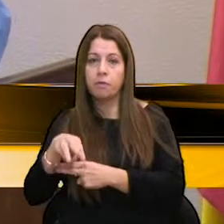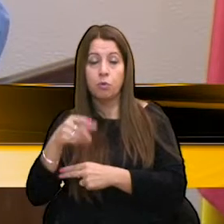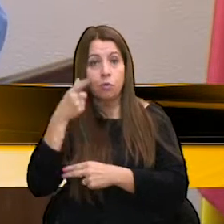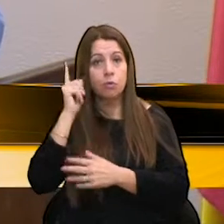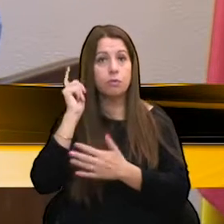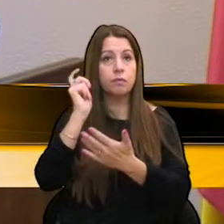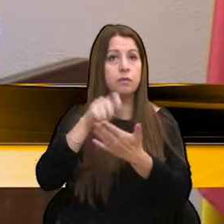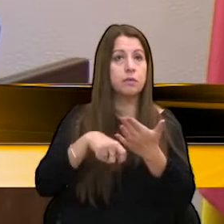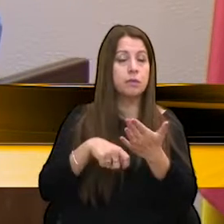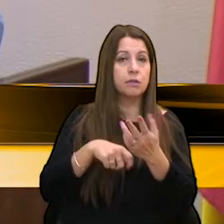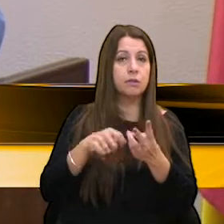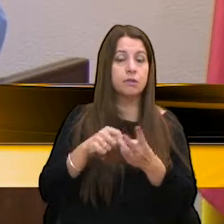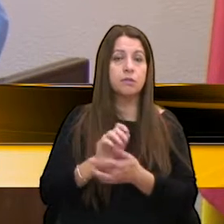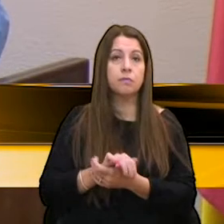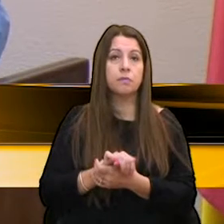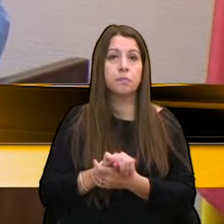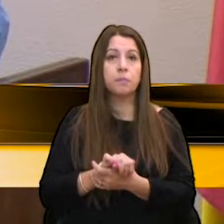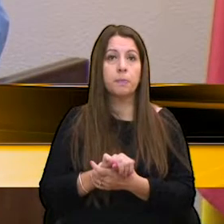assinado 3